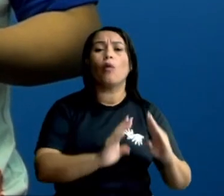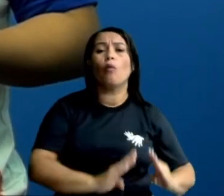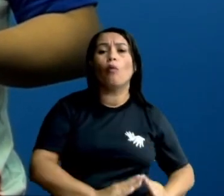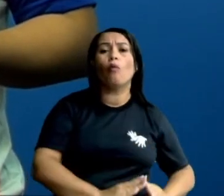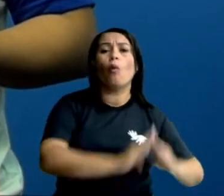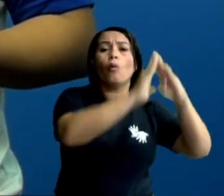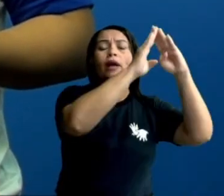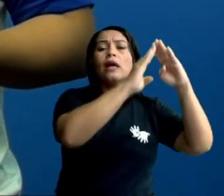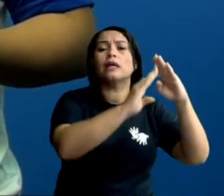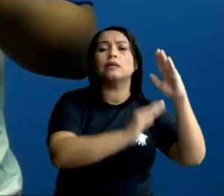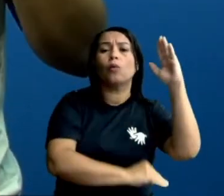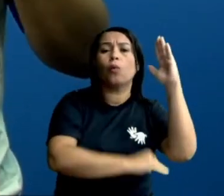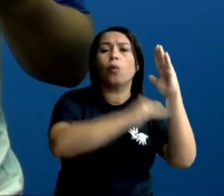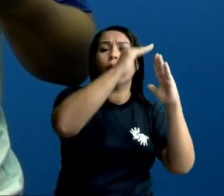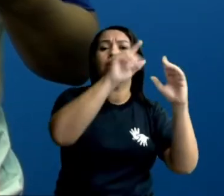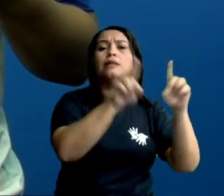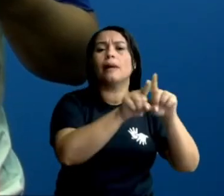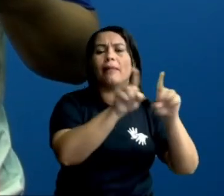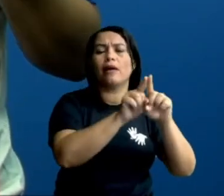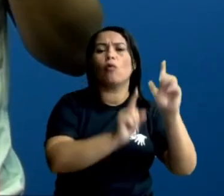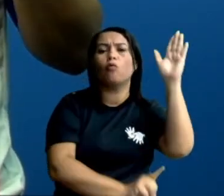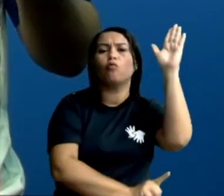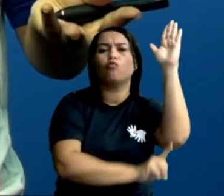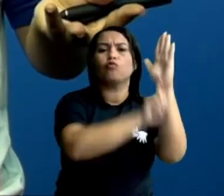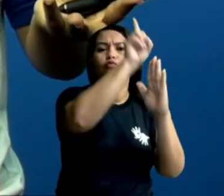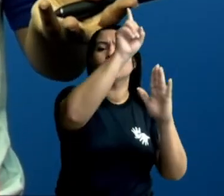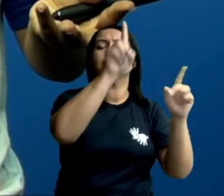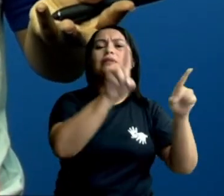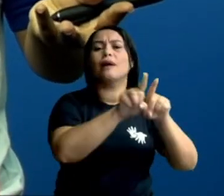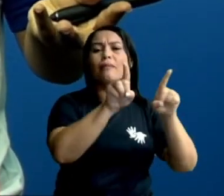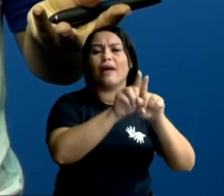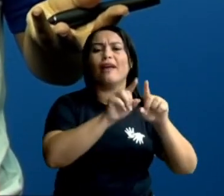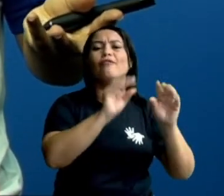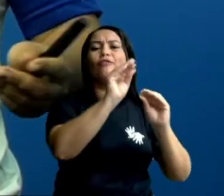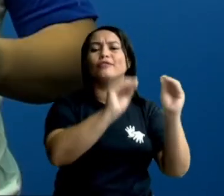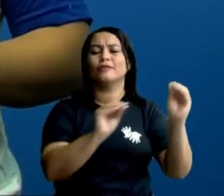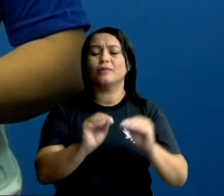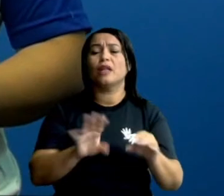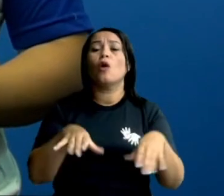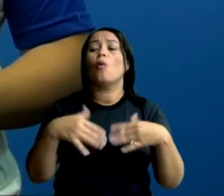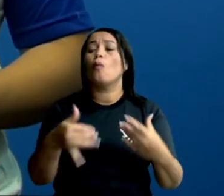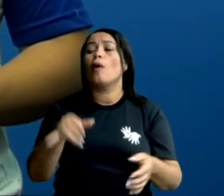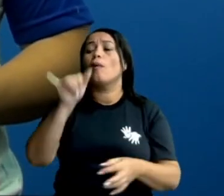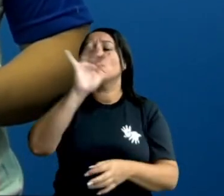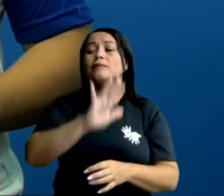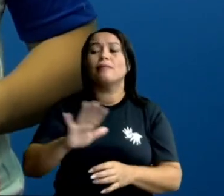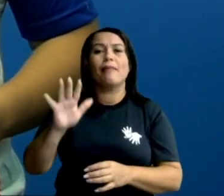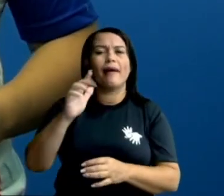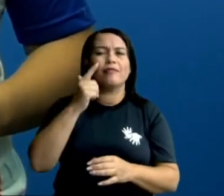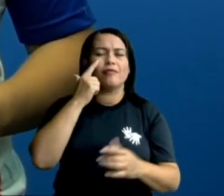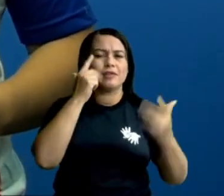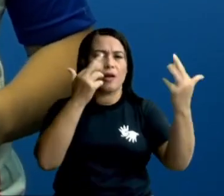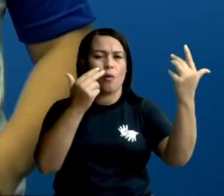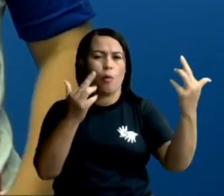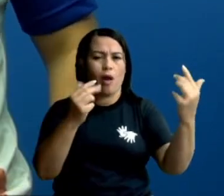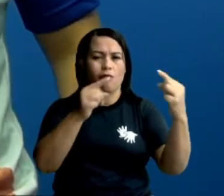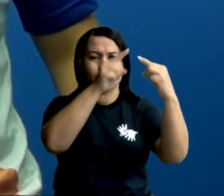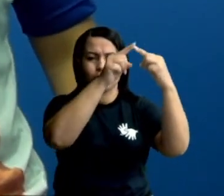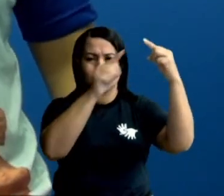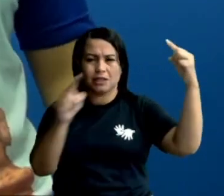E qual dessas três figuras representa elas? Nós vamos ligar, tá